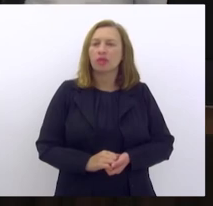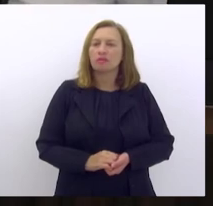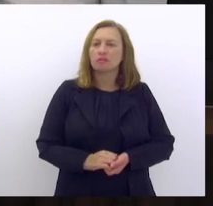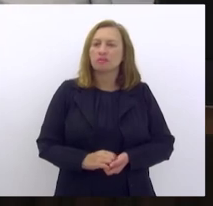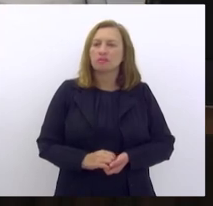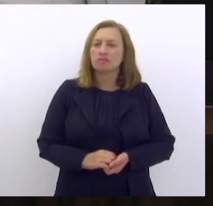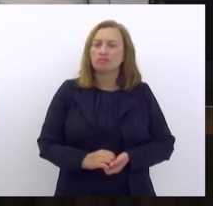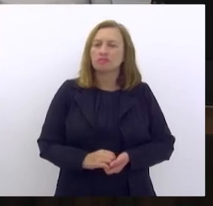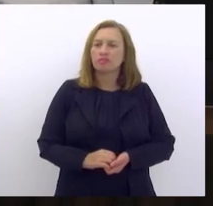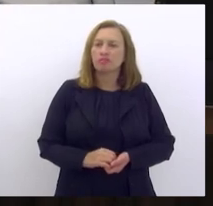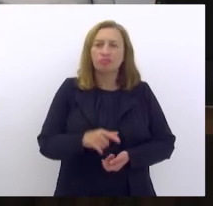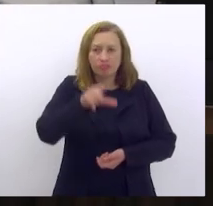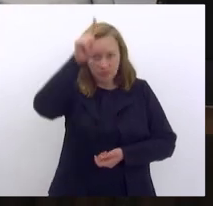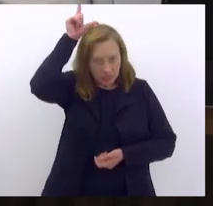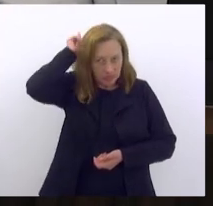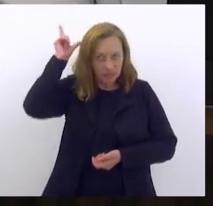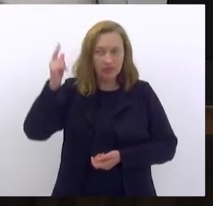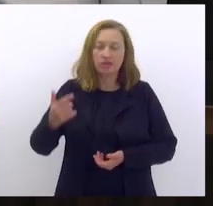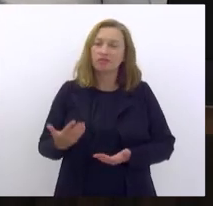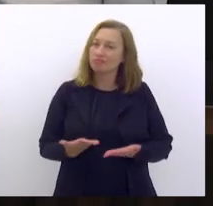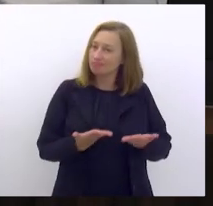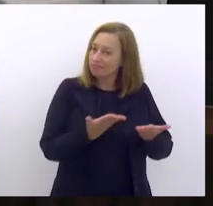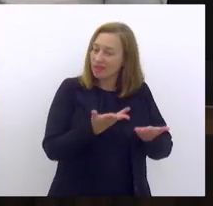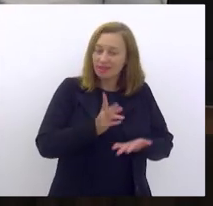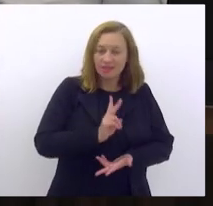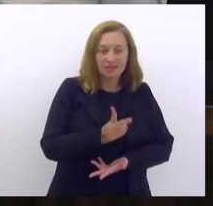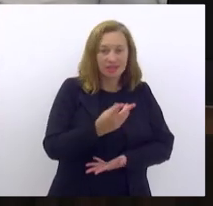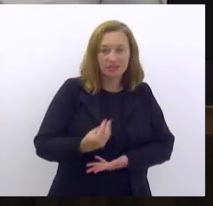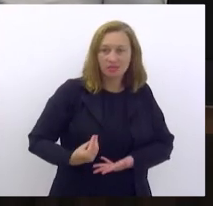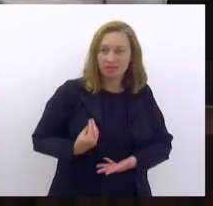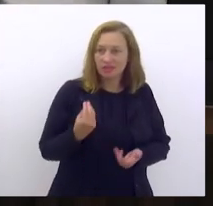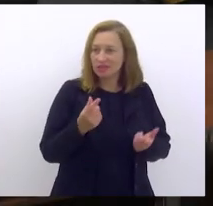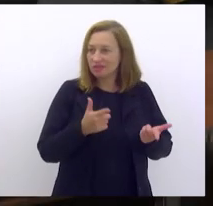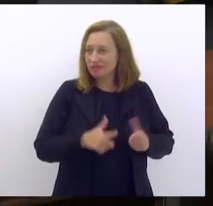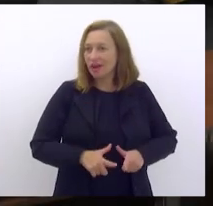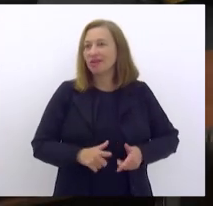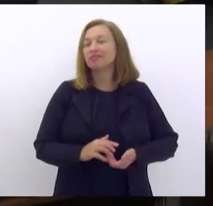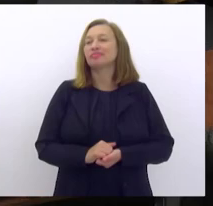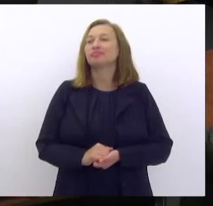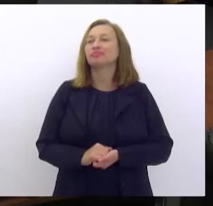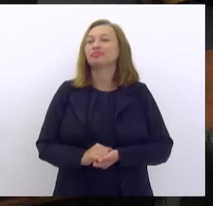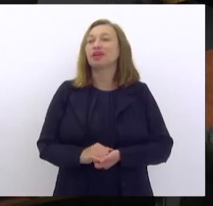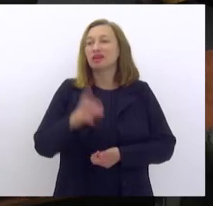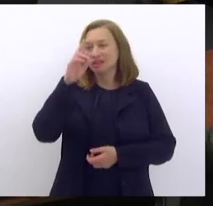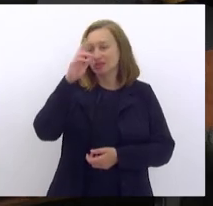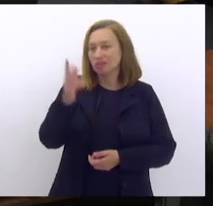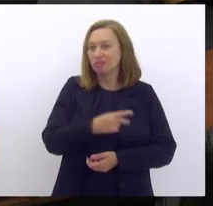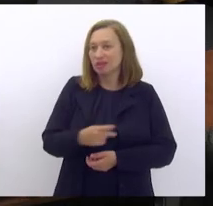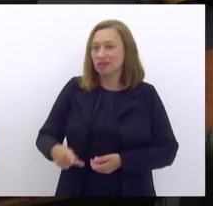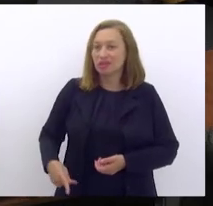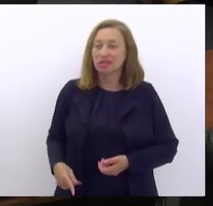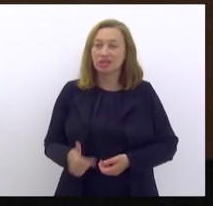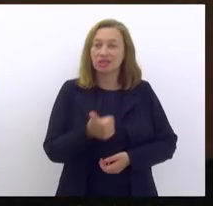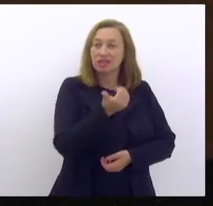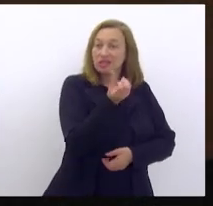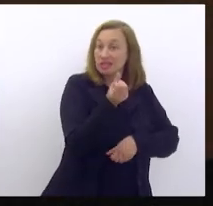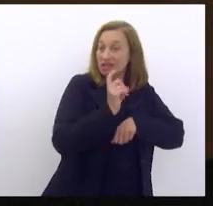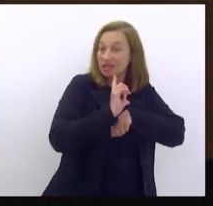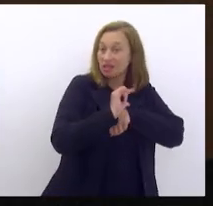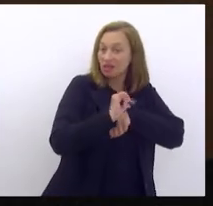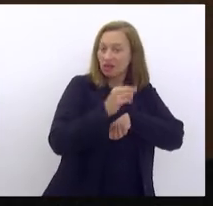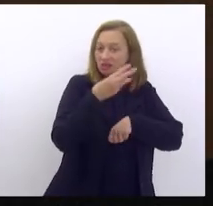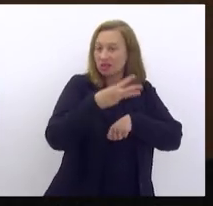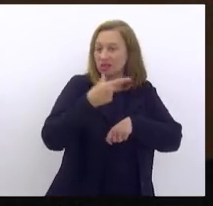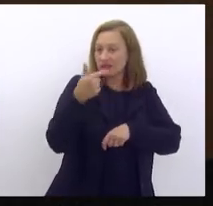Luiz Paulo da Rocha, sempre presente, Luiz Paulo. Senhor presidente, 16 horas